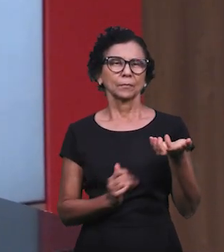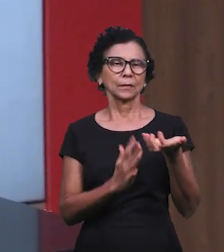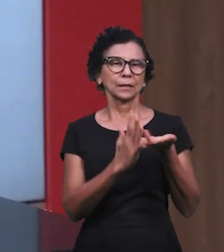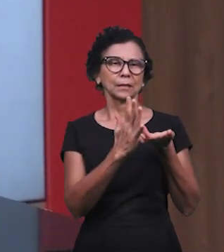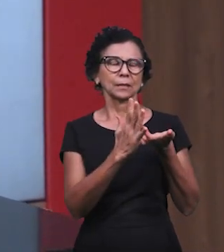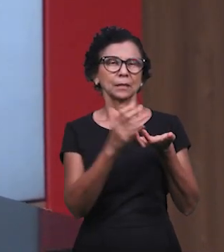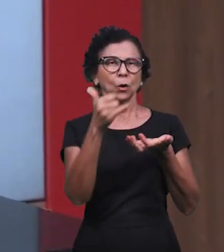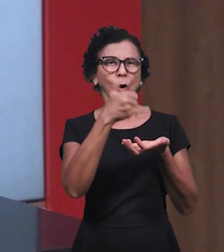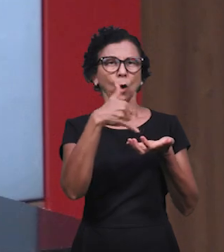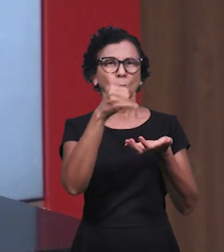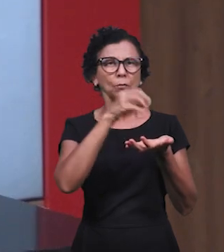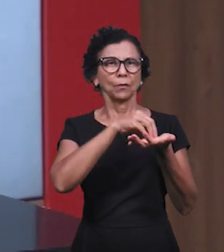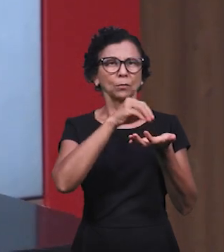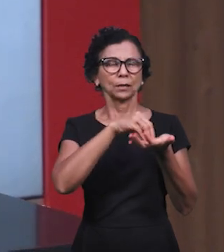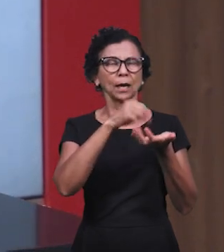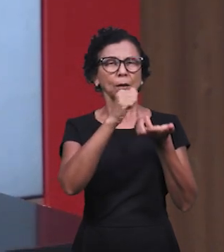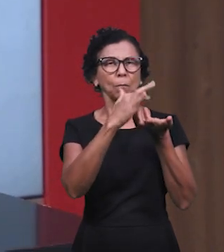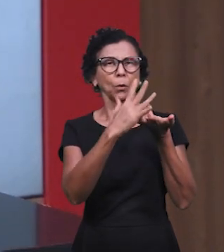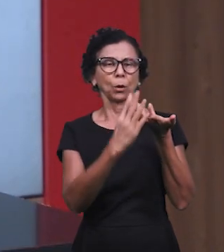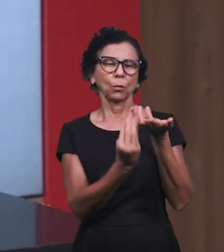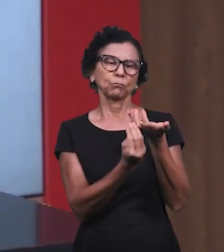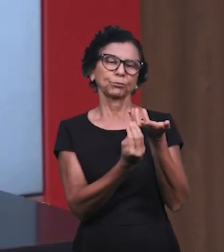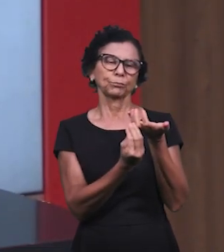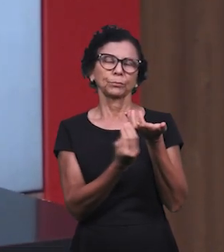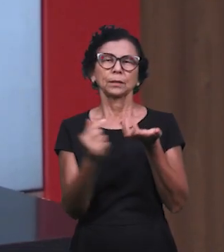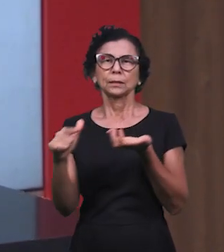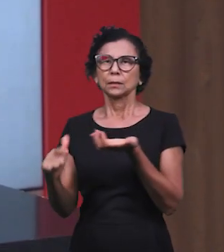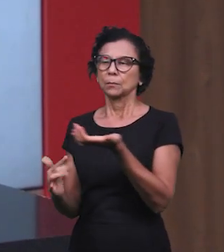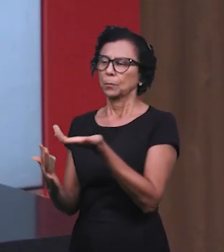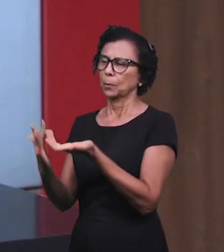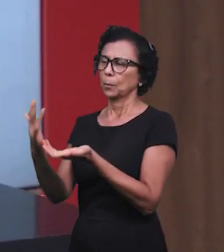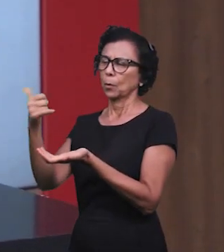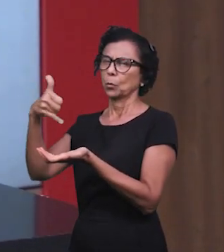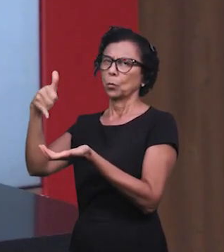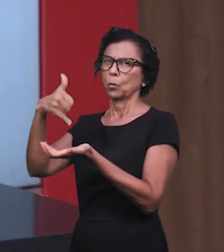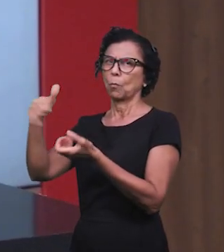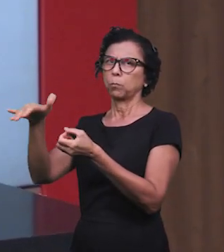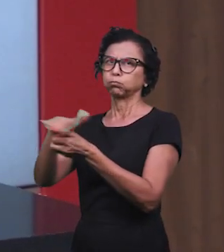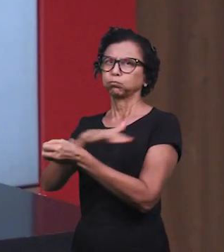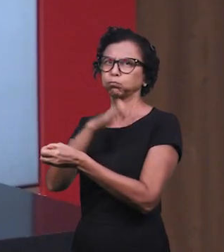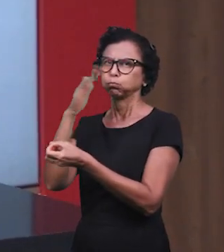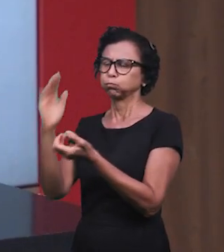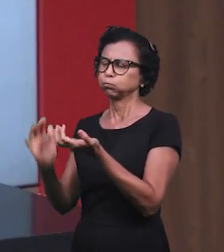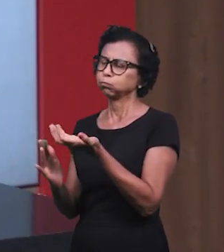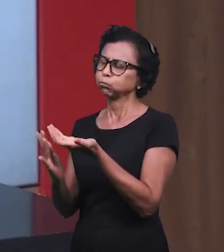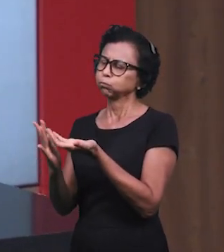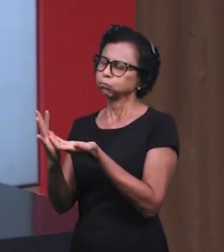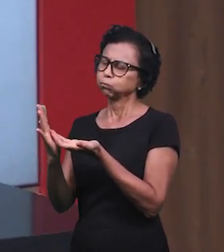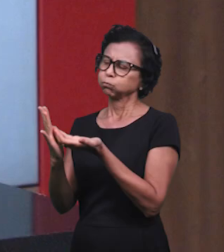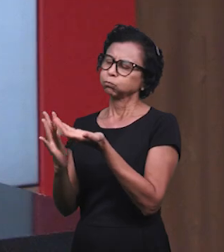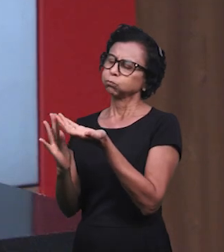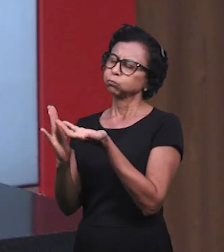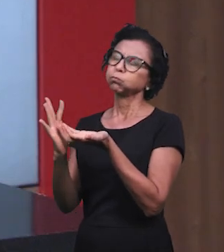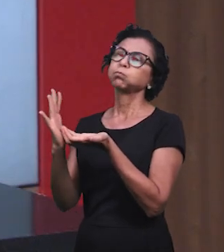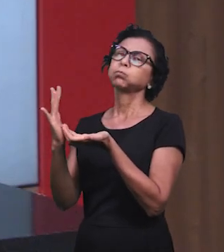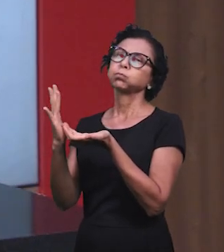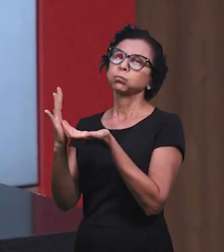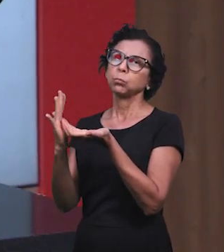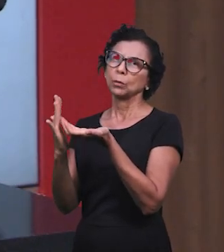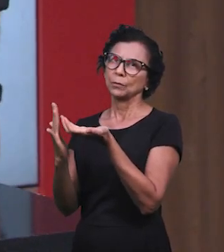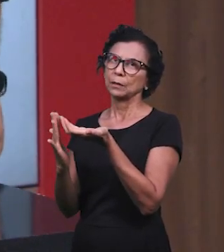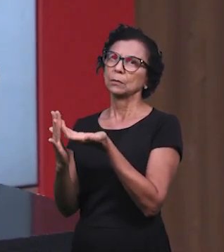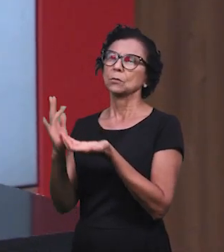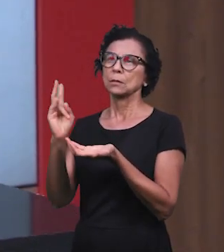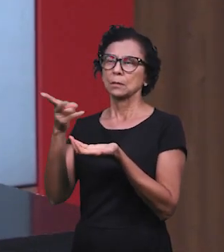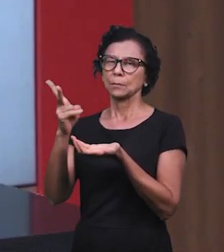o fogo apaga muito rápido, não viu? Sim. E a candeia com óleo, ela acende e fica acesa o tempo todo. Enquanto tiver óleo, a candeia vai continuar